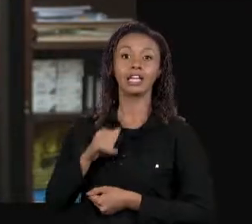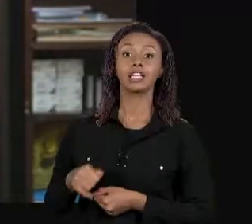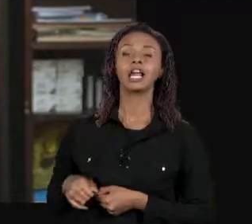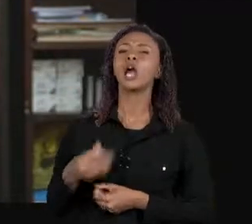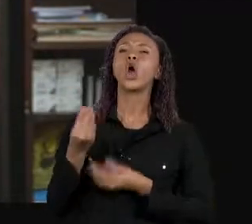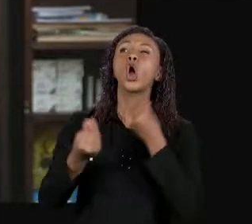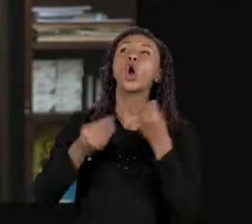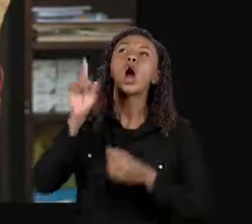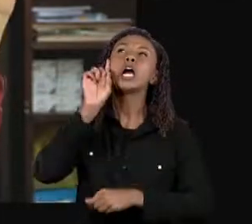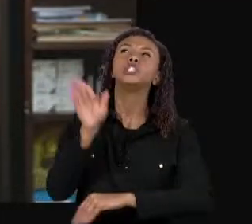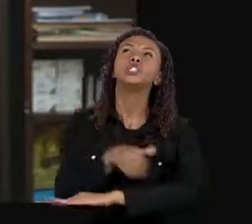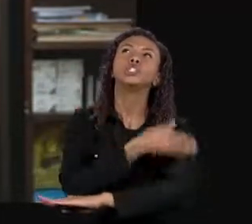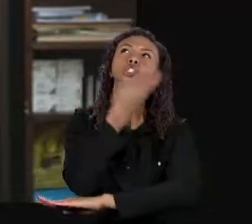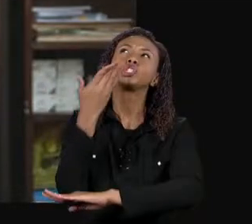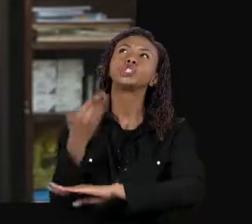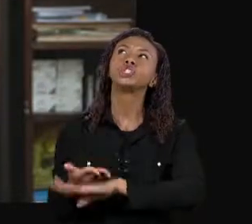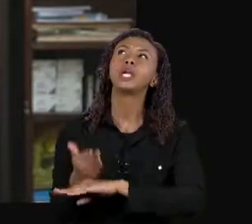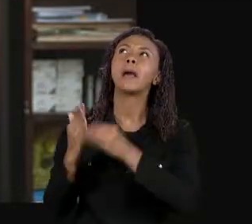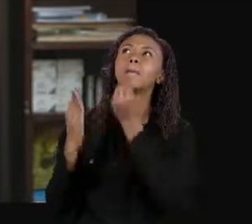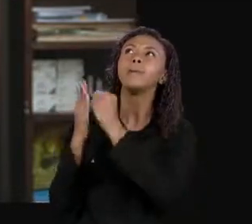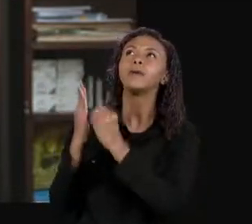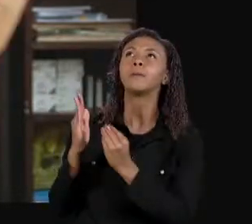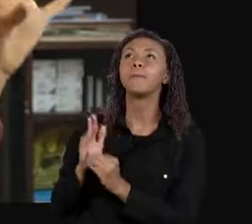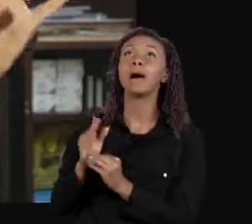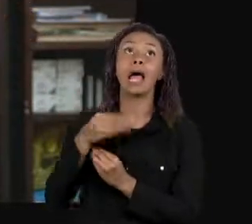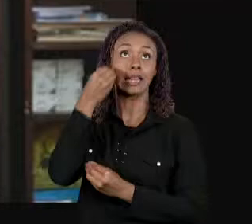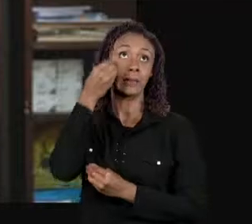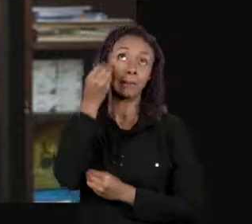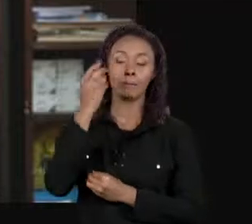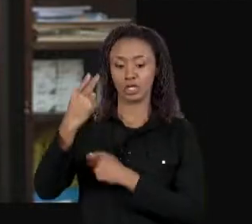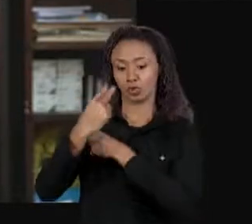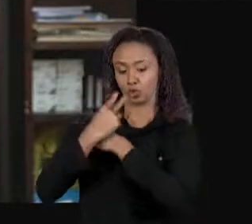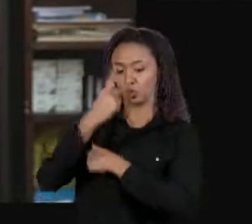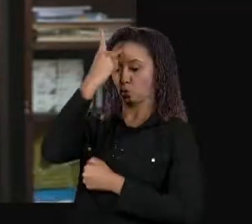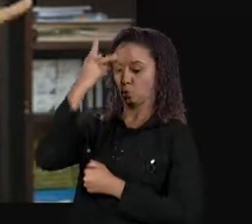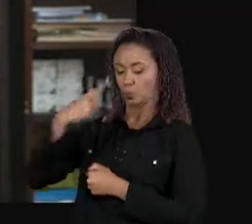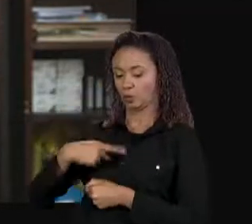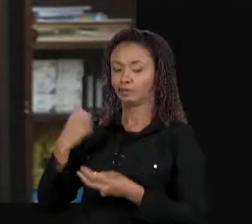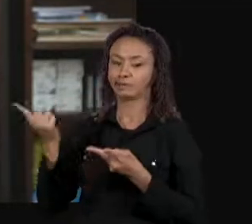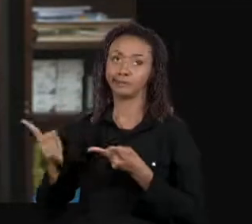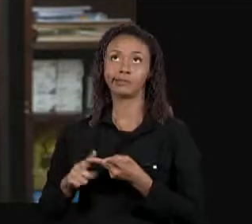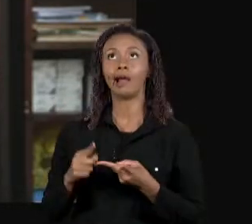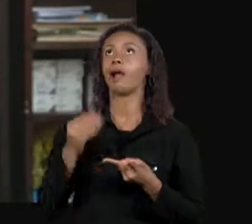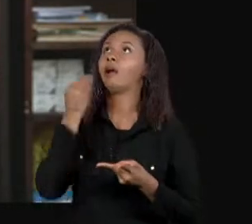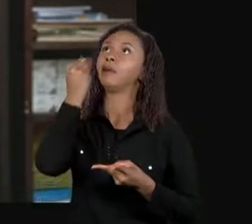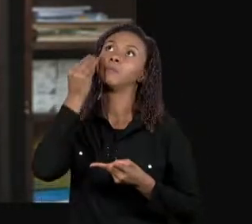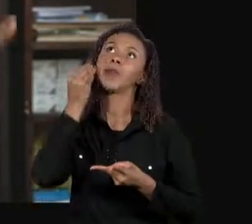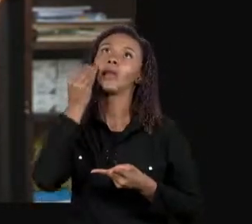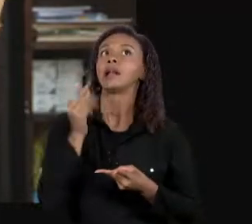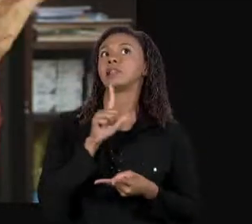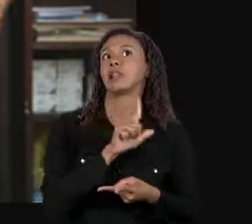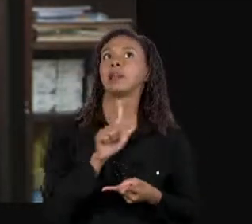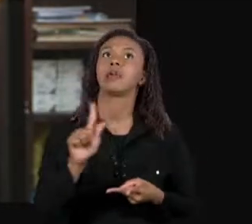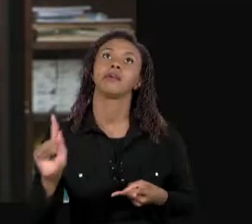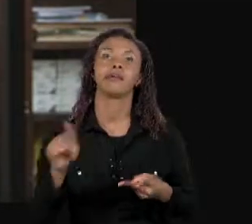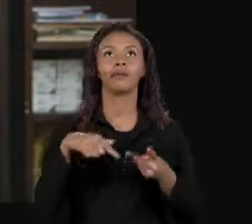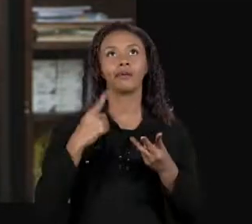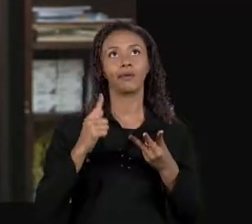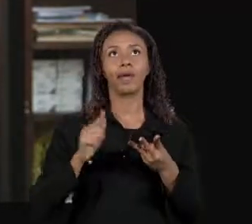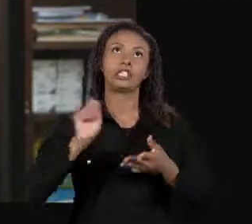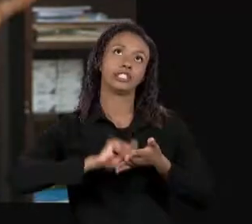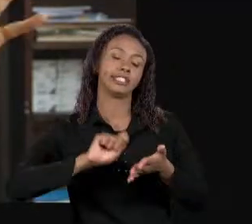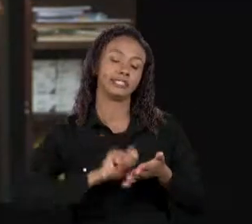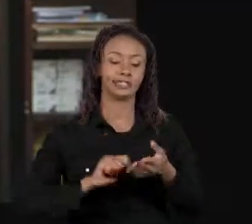né? Então, a experiência de cuidar de si, experiência de, né, com linguagem, linguagem